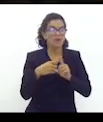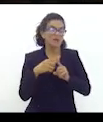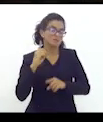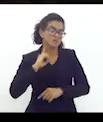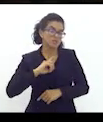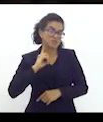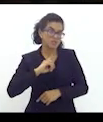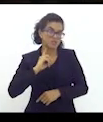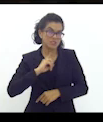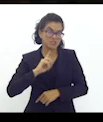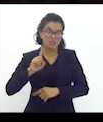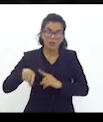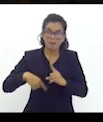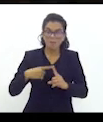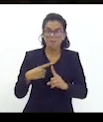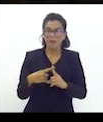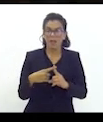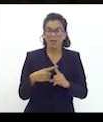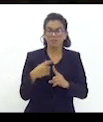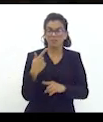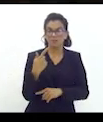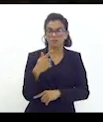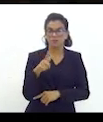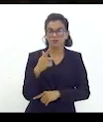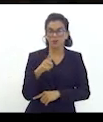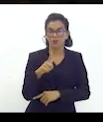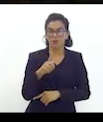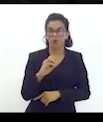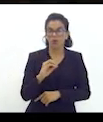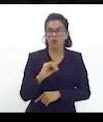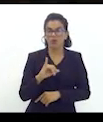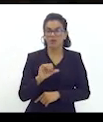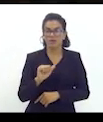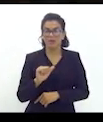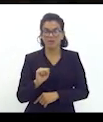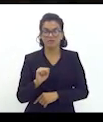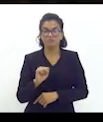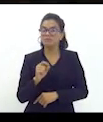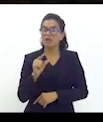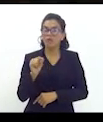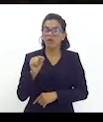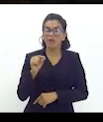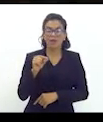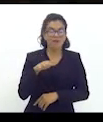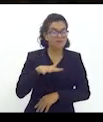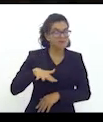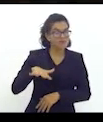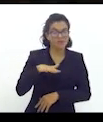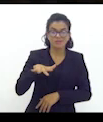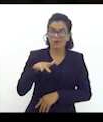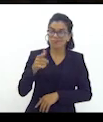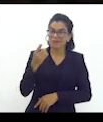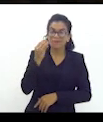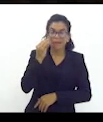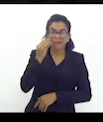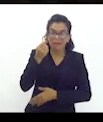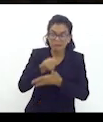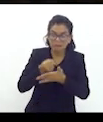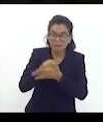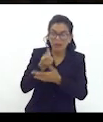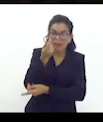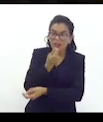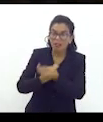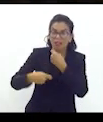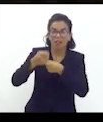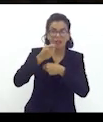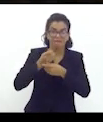Gerais e mais Goiás, estão em regime de recuperação fiscal. E esse